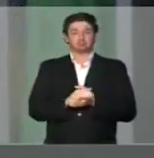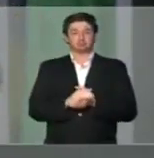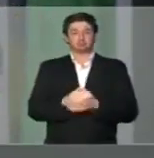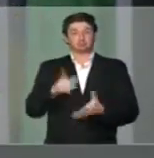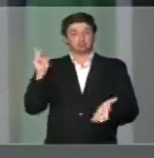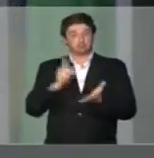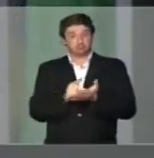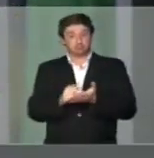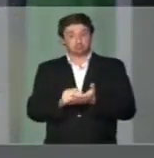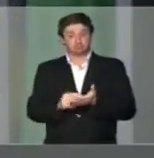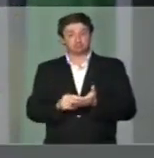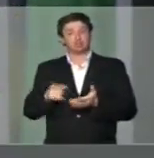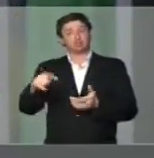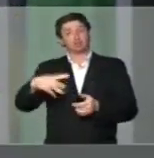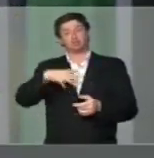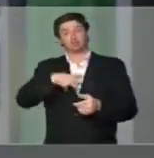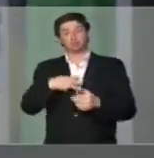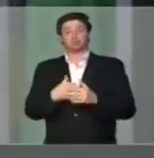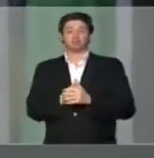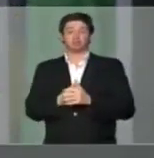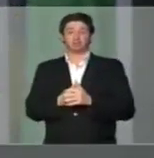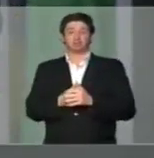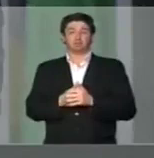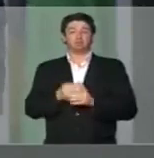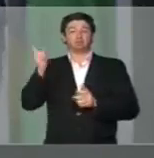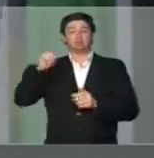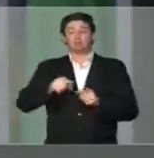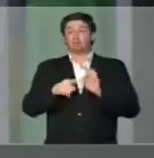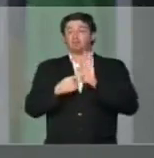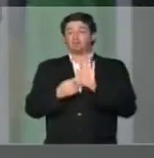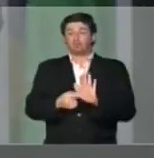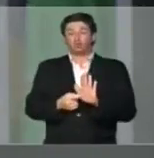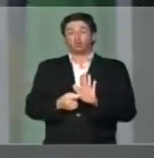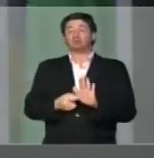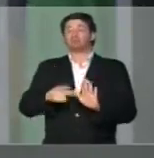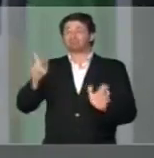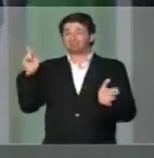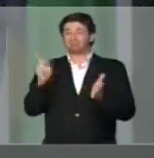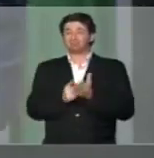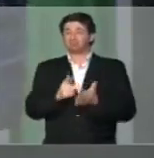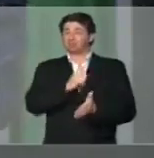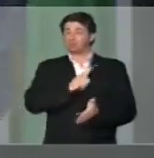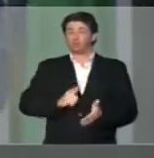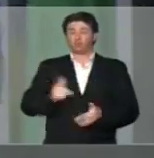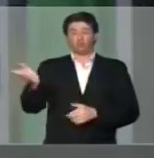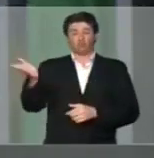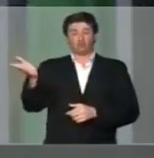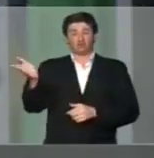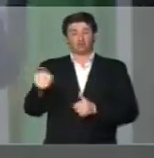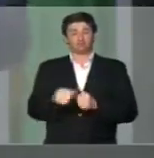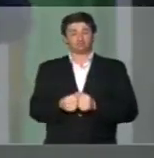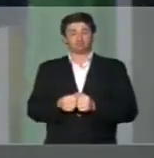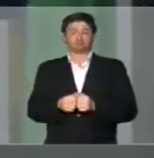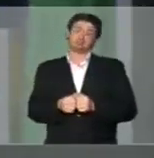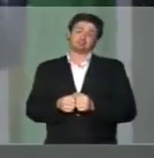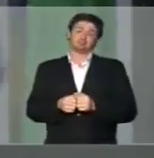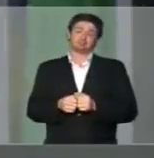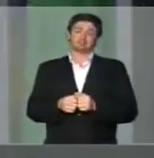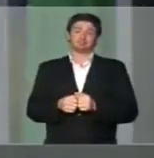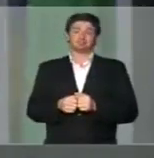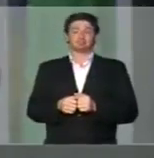verdade, esse é o sentimento, esse é o retrato provocado pelo atual governo, que foi